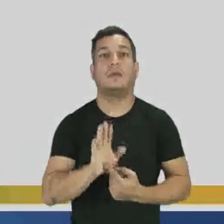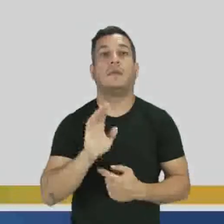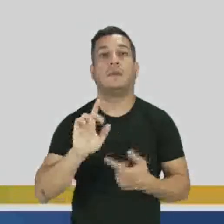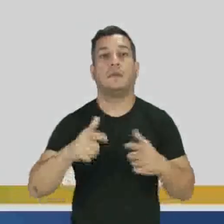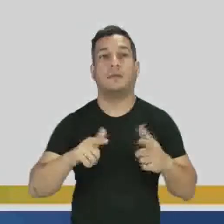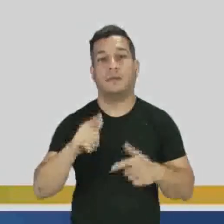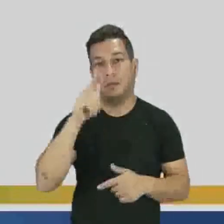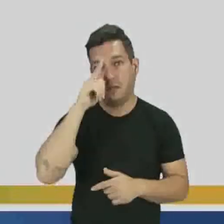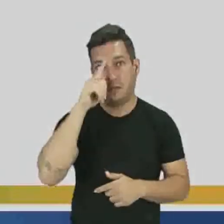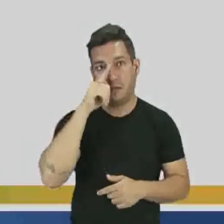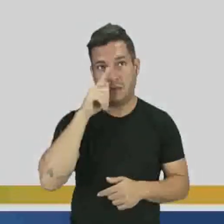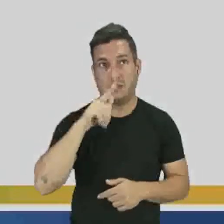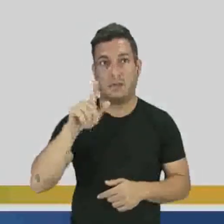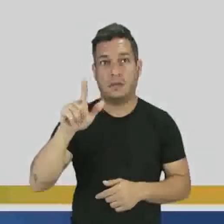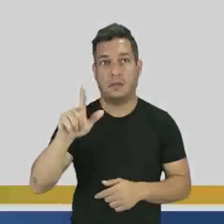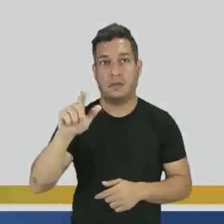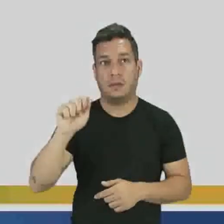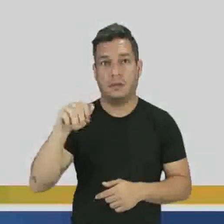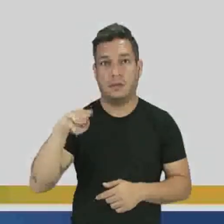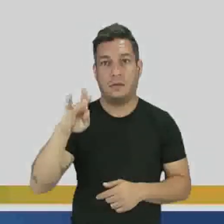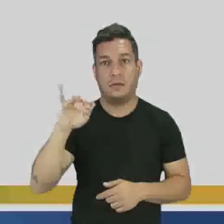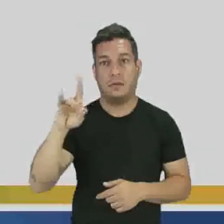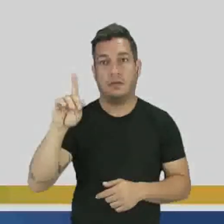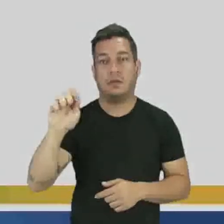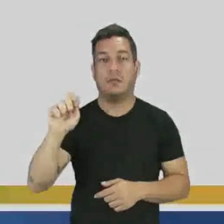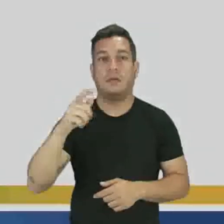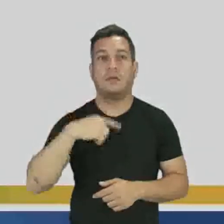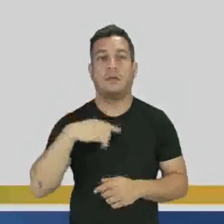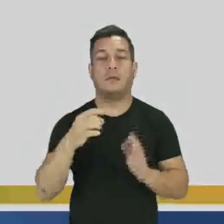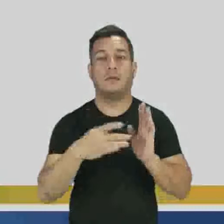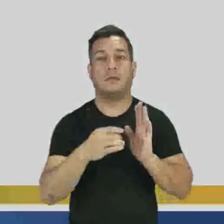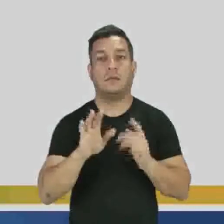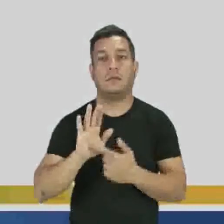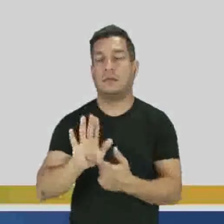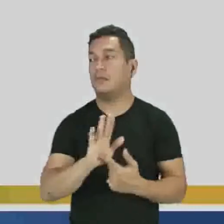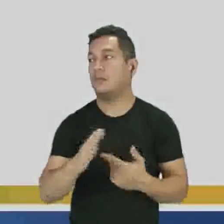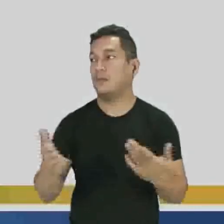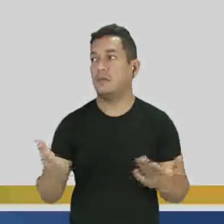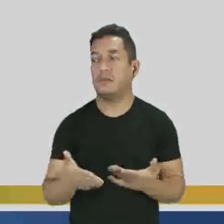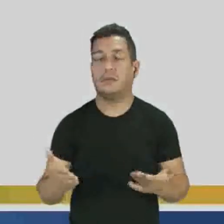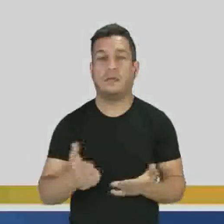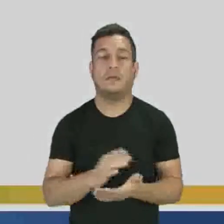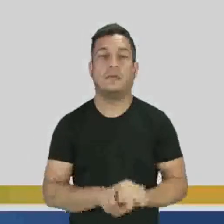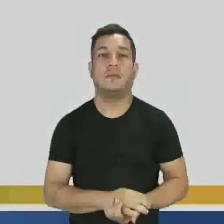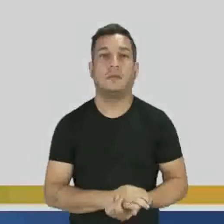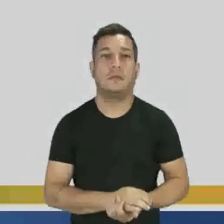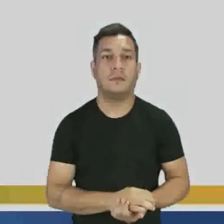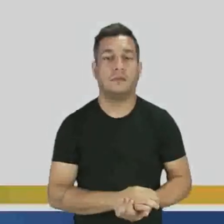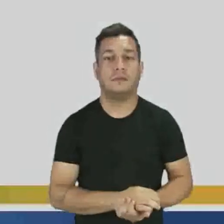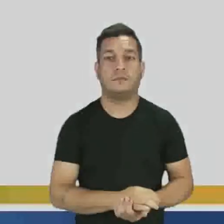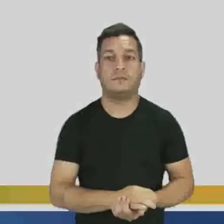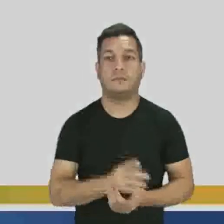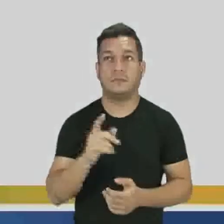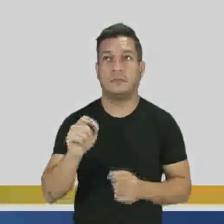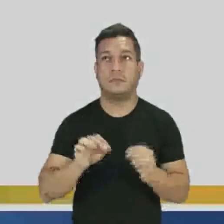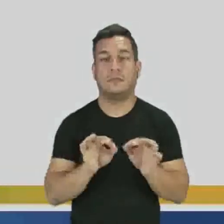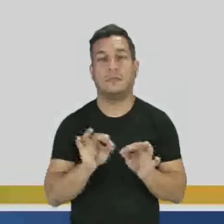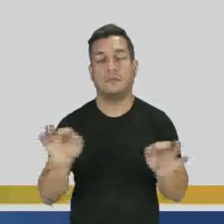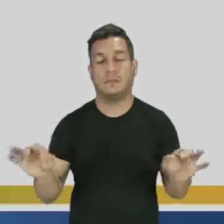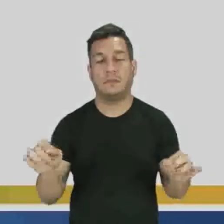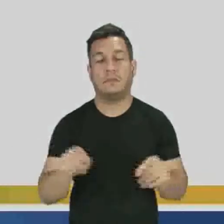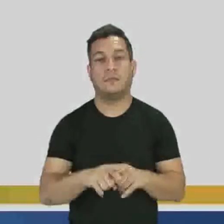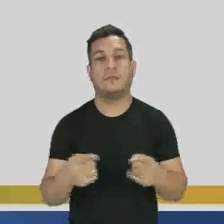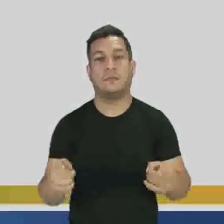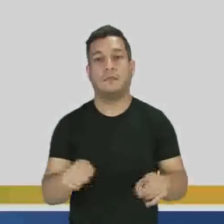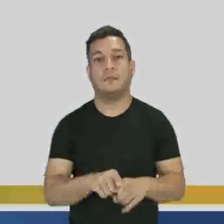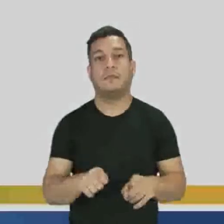letra grega lambda, que é essa letra aqui que eu estou destacando para vocês agora, que geralmente é medida em metros, mas também pode